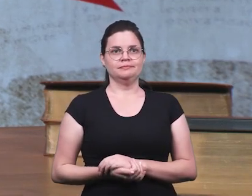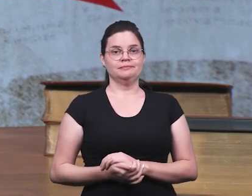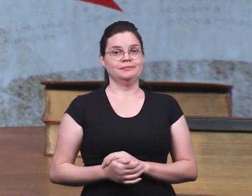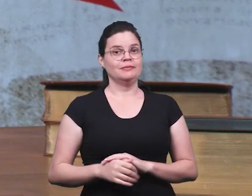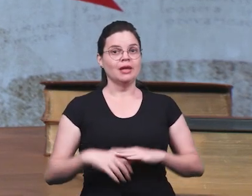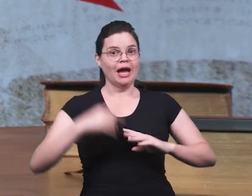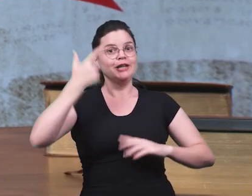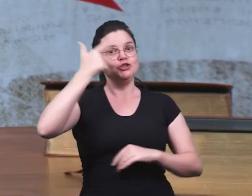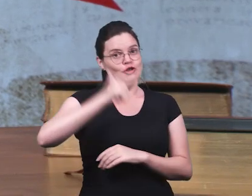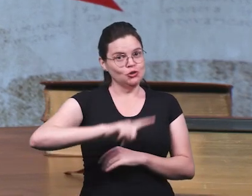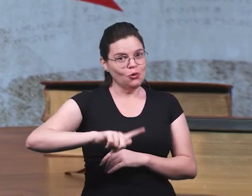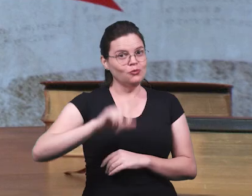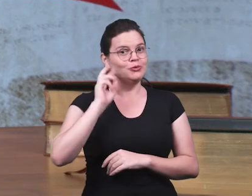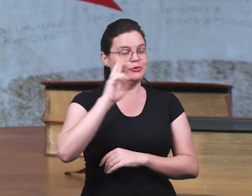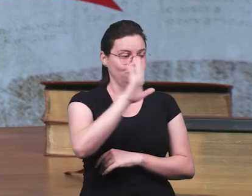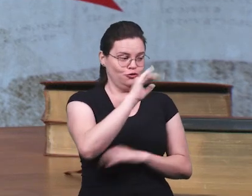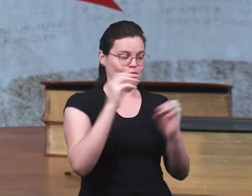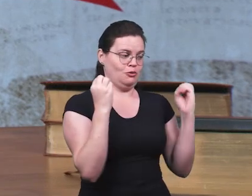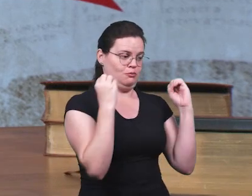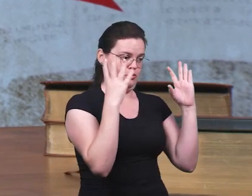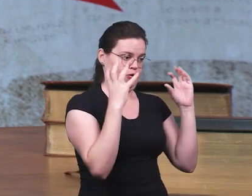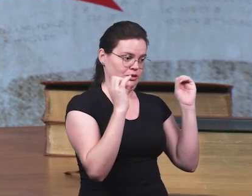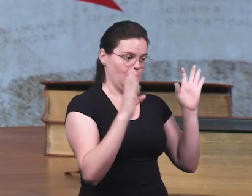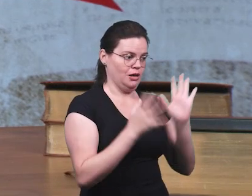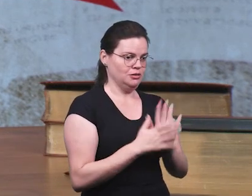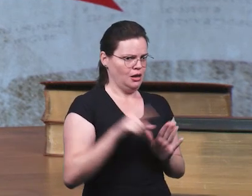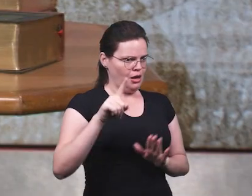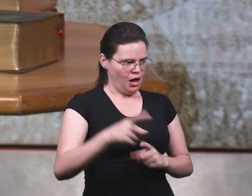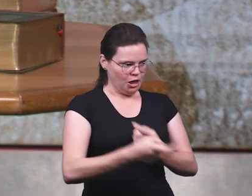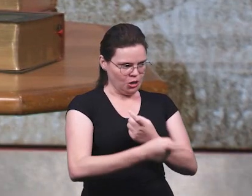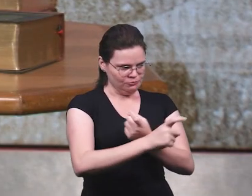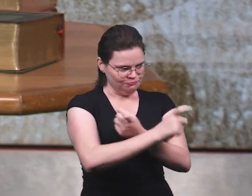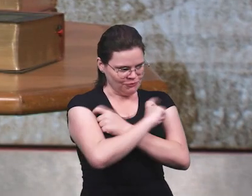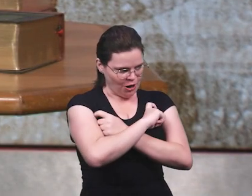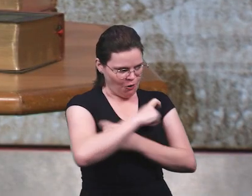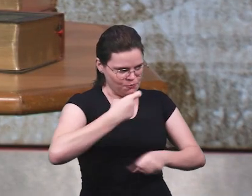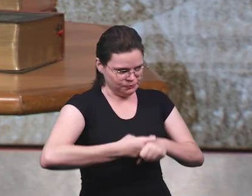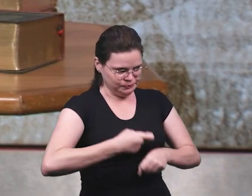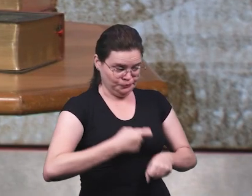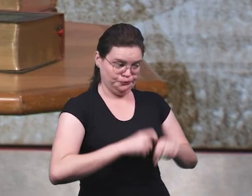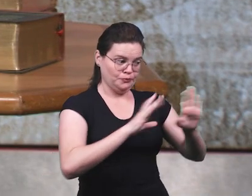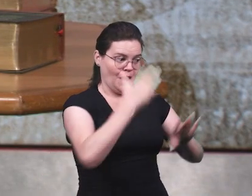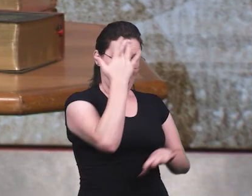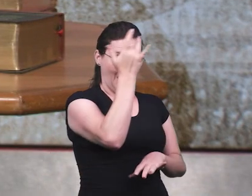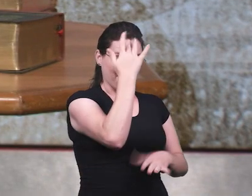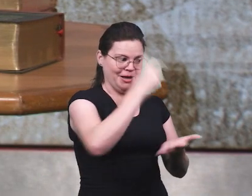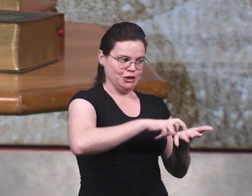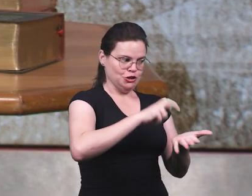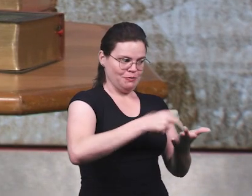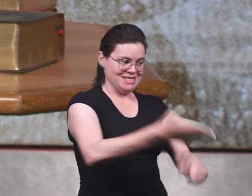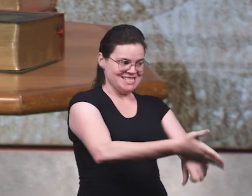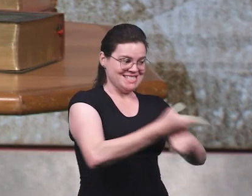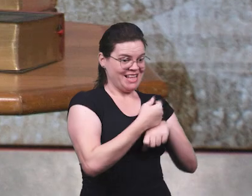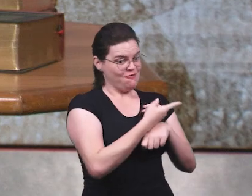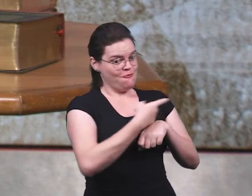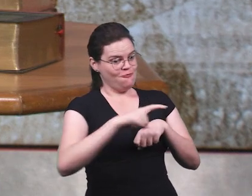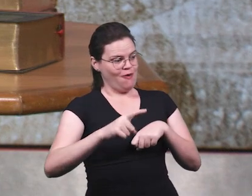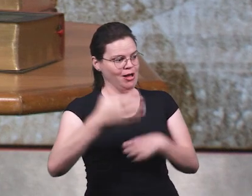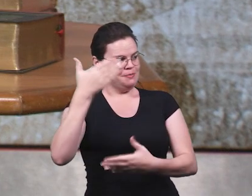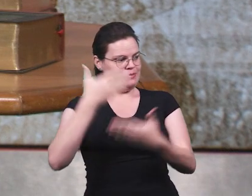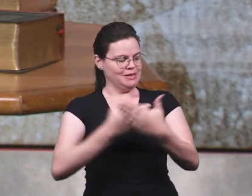Então disse o Senhor a Moisés: levanta-te pela manhã cedo e põe-te diante de Faraó e